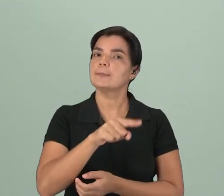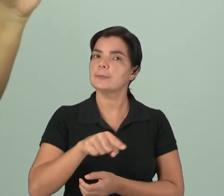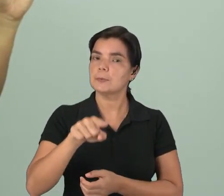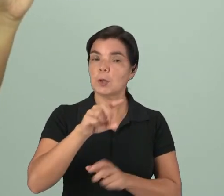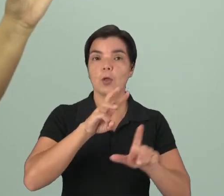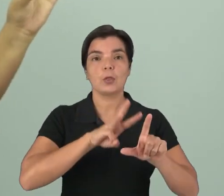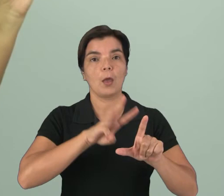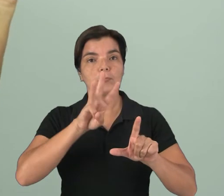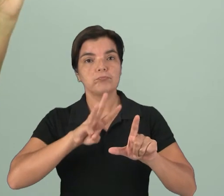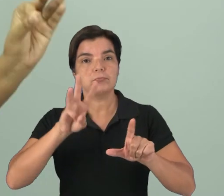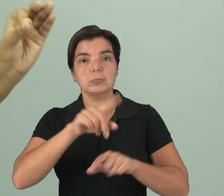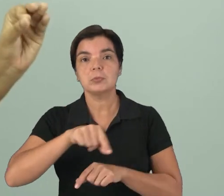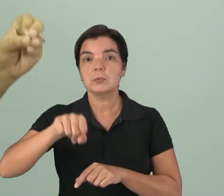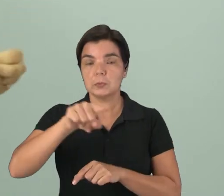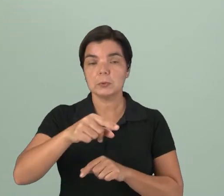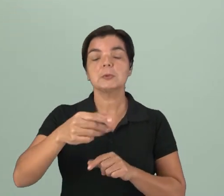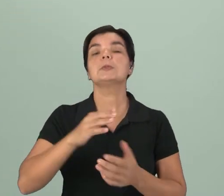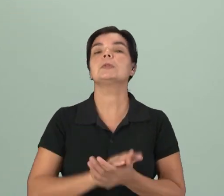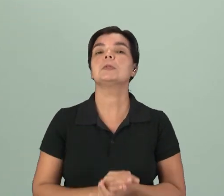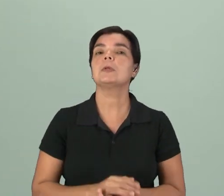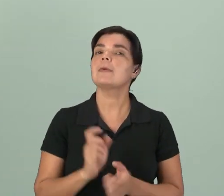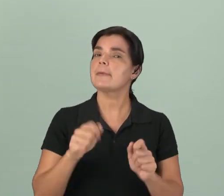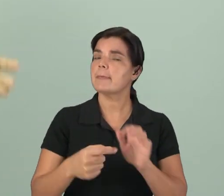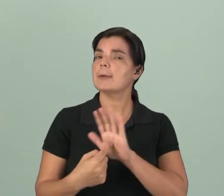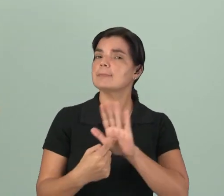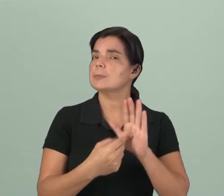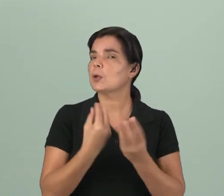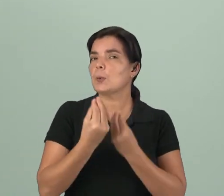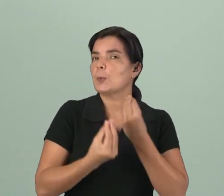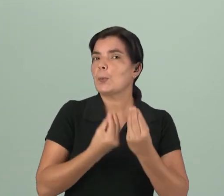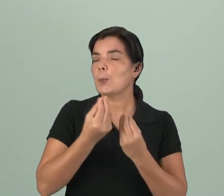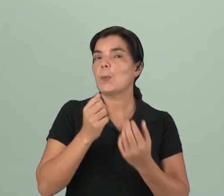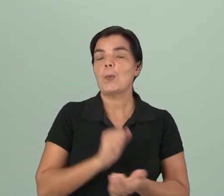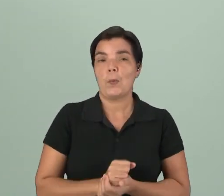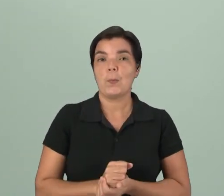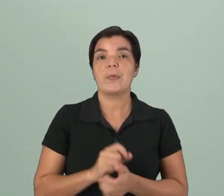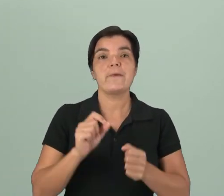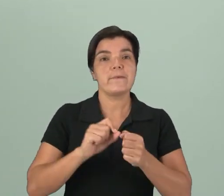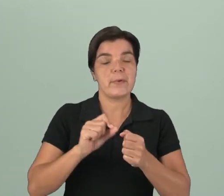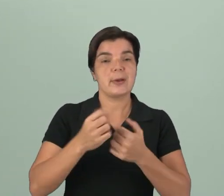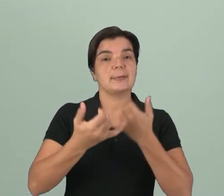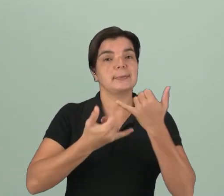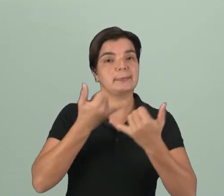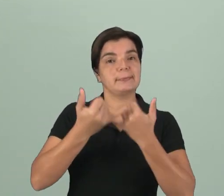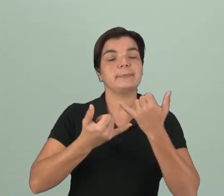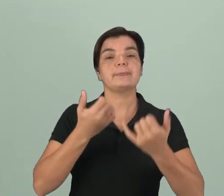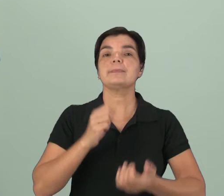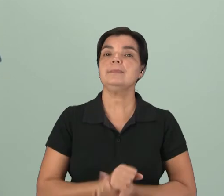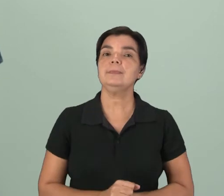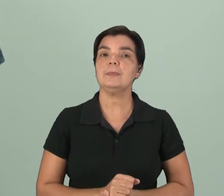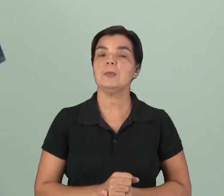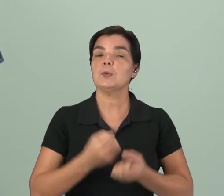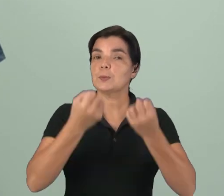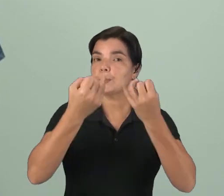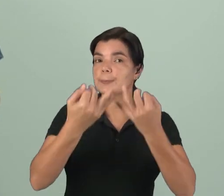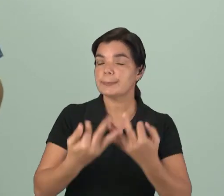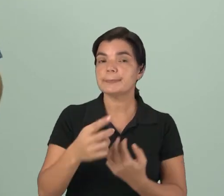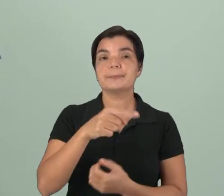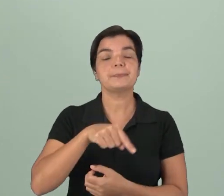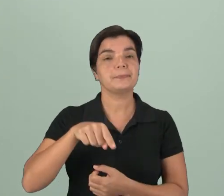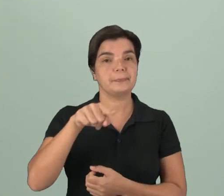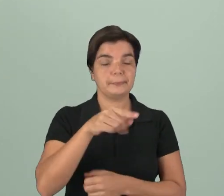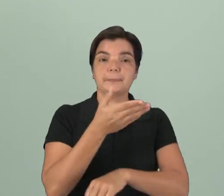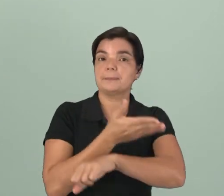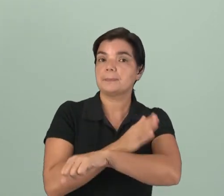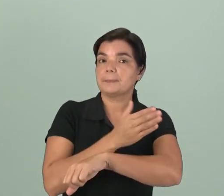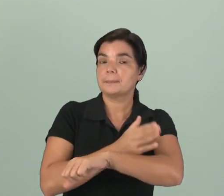vocês têm um linkzinho para vocês acessarem, que ele vai mostrar como é que faz essa brincadeira, tudo direitinho. Vocês